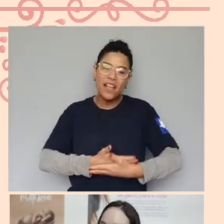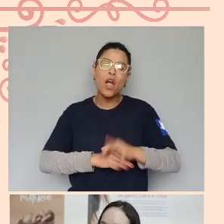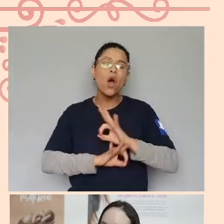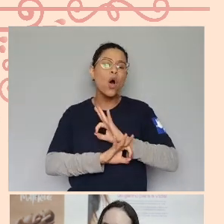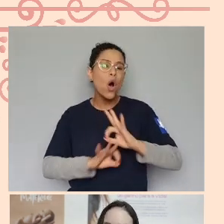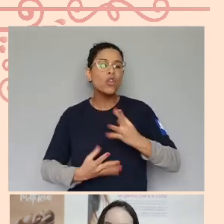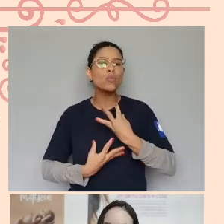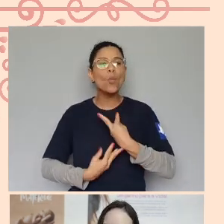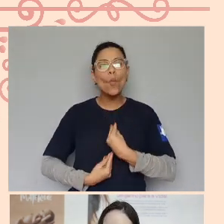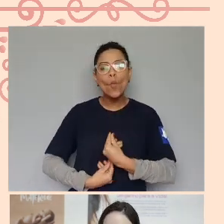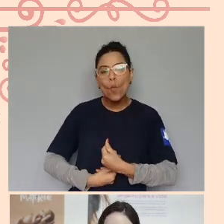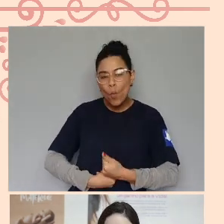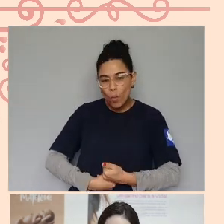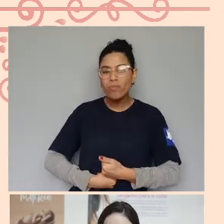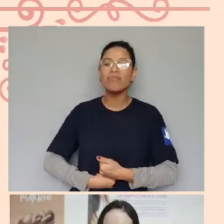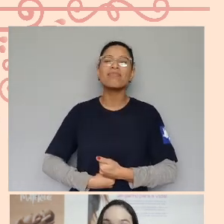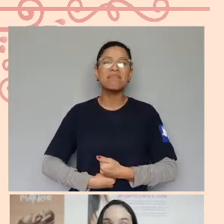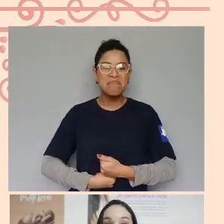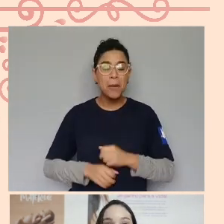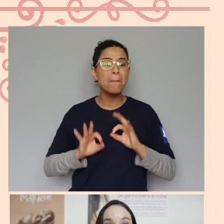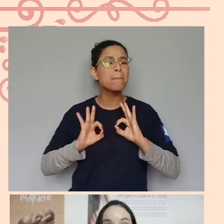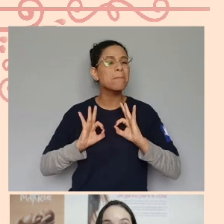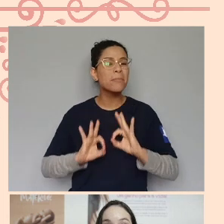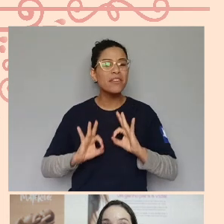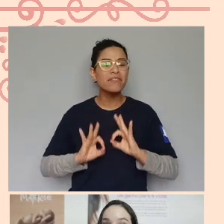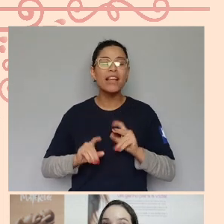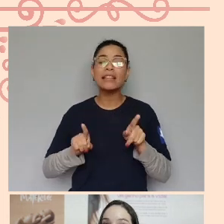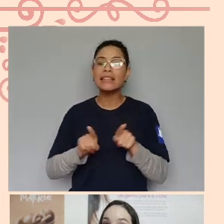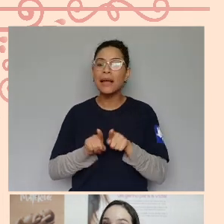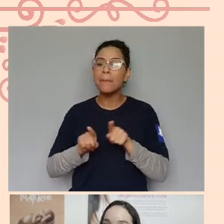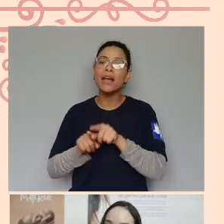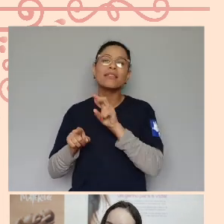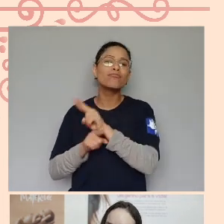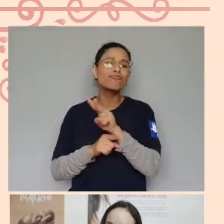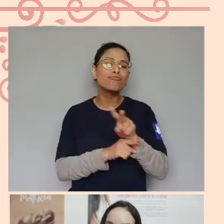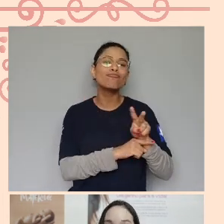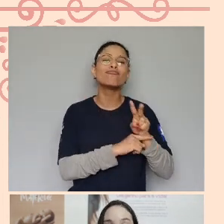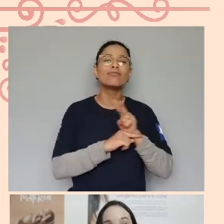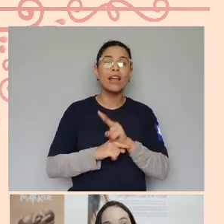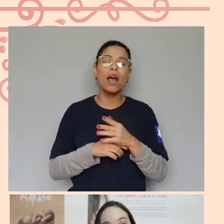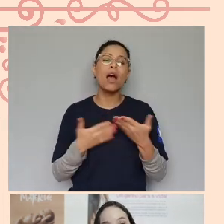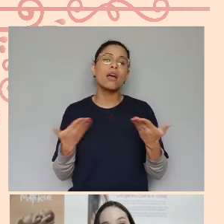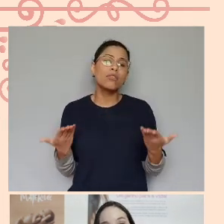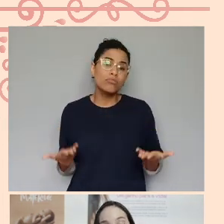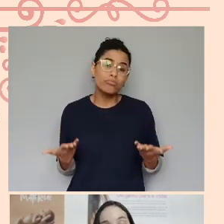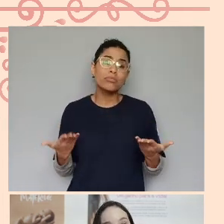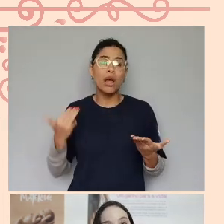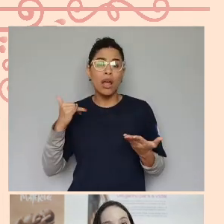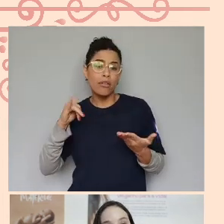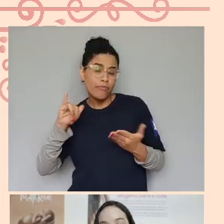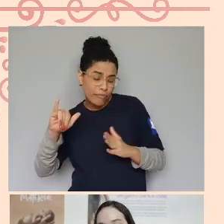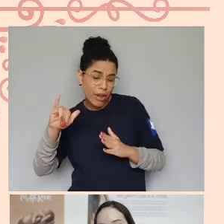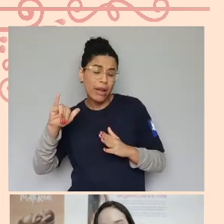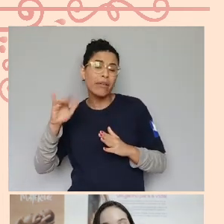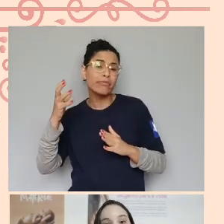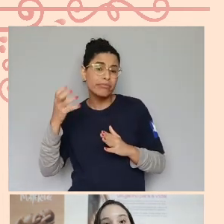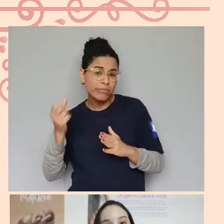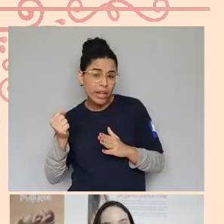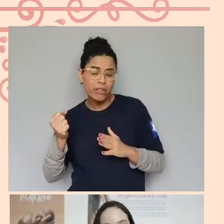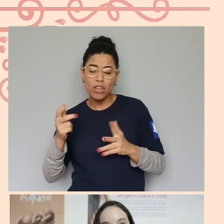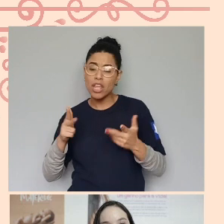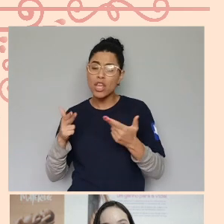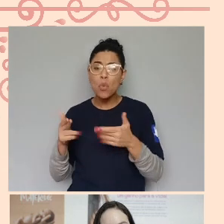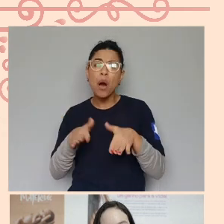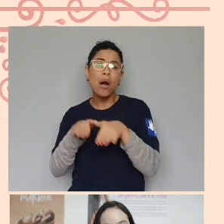excelente absorção, uma excelente digestão e ele tem anticorpos, hormônios e enzimas. Já a fórmula, ela vai ser padrão, ela vai ser igual